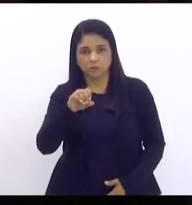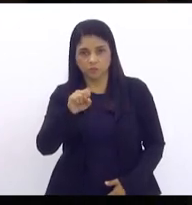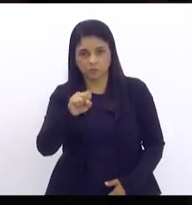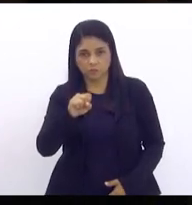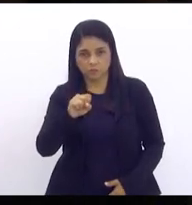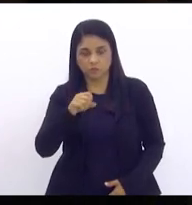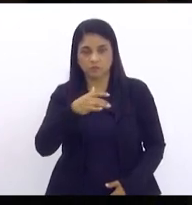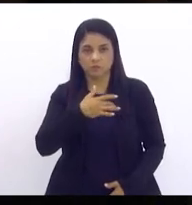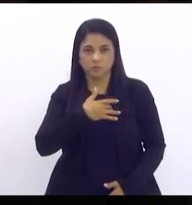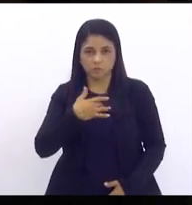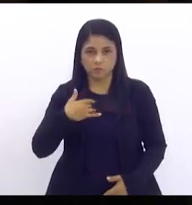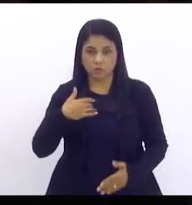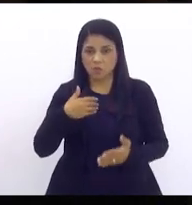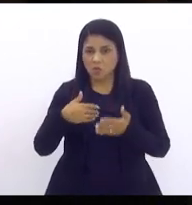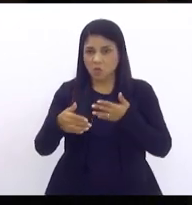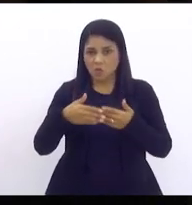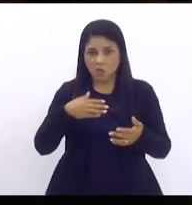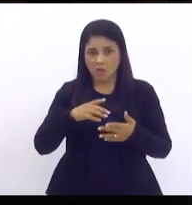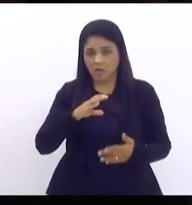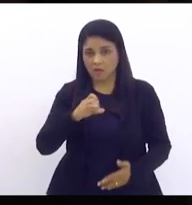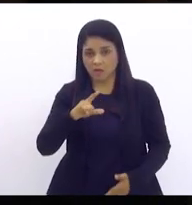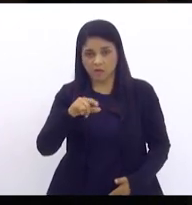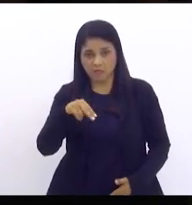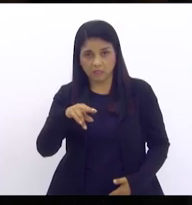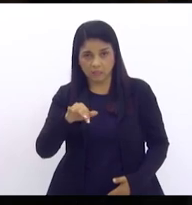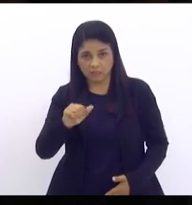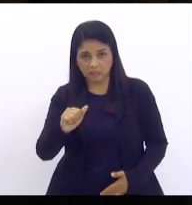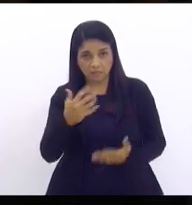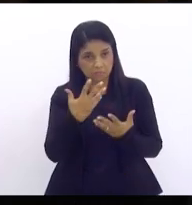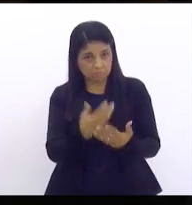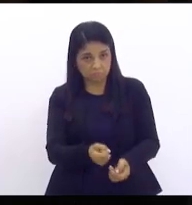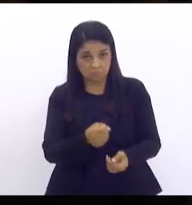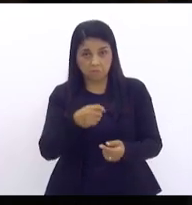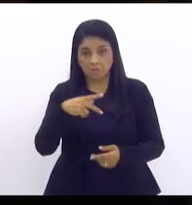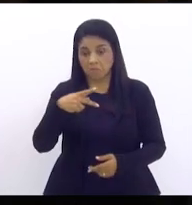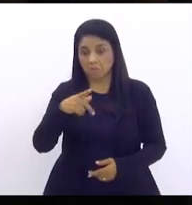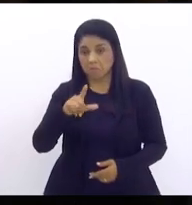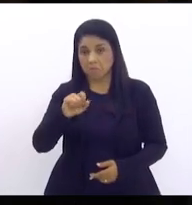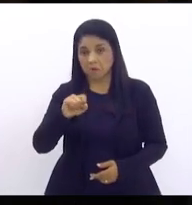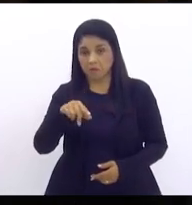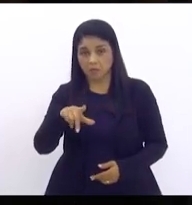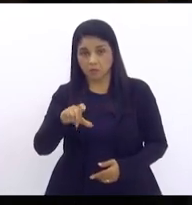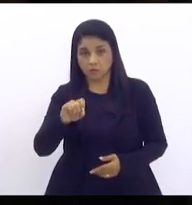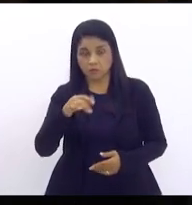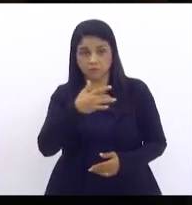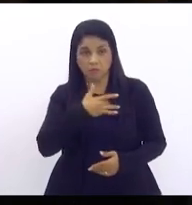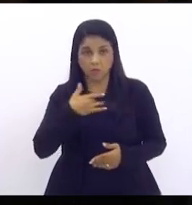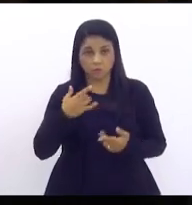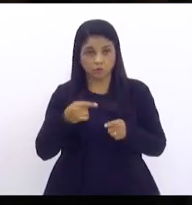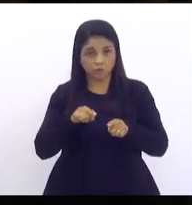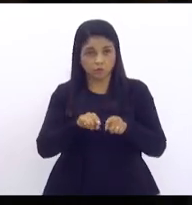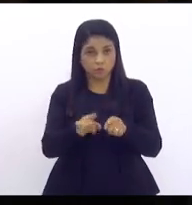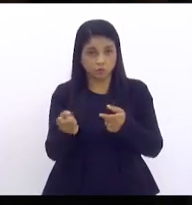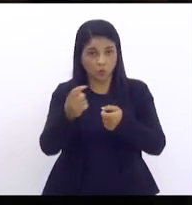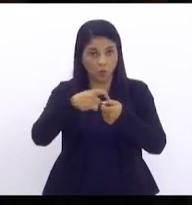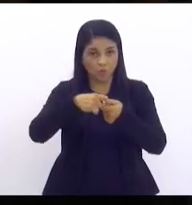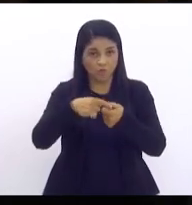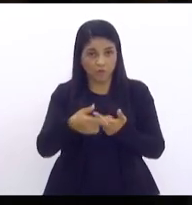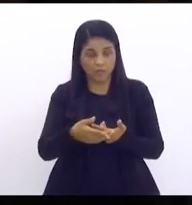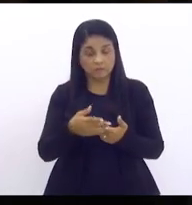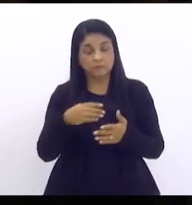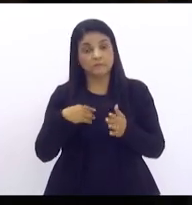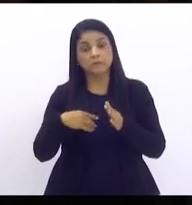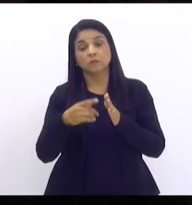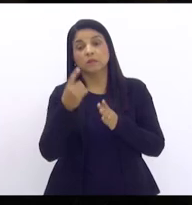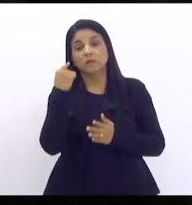clínica aceita plano de saúde, porque a clínica que faz o exame de vista para o